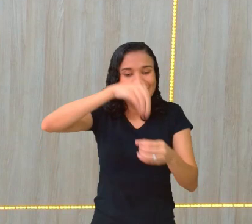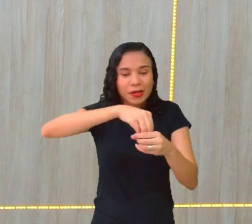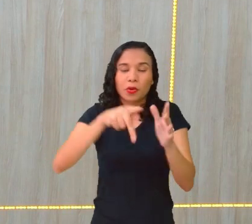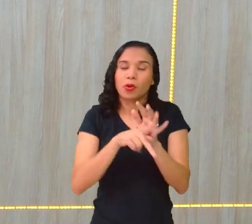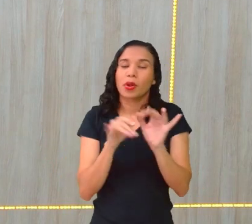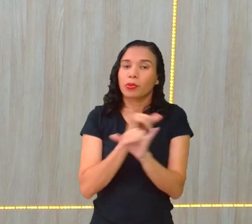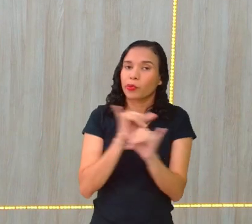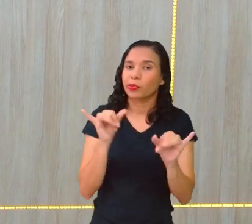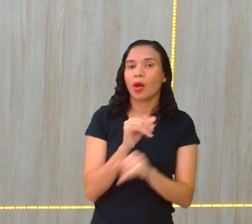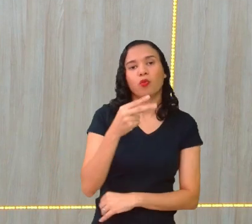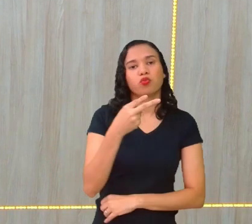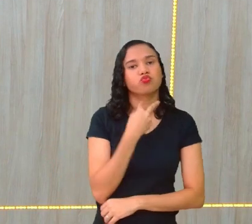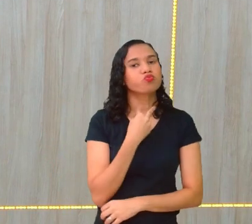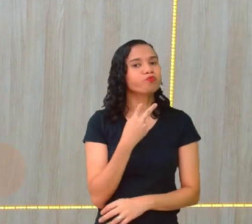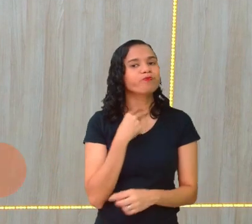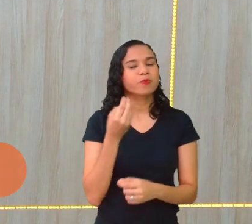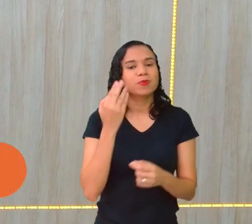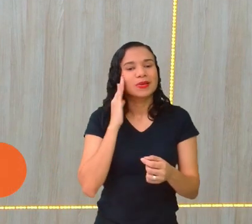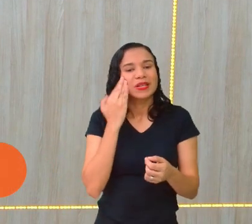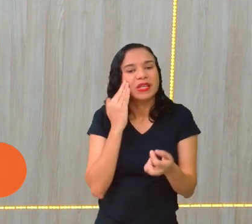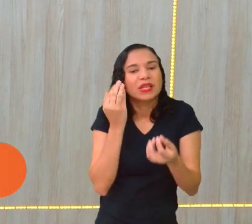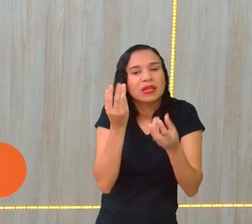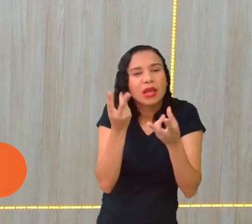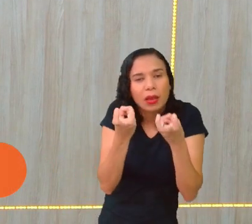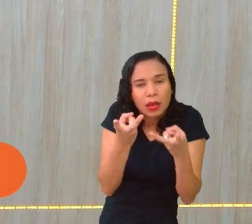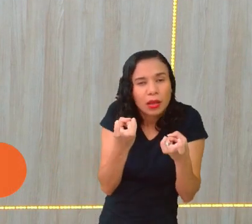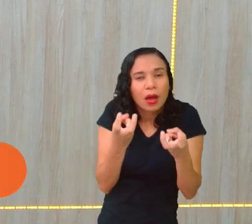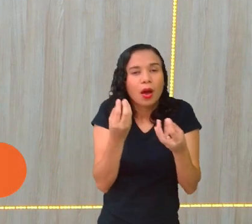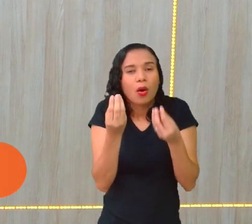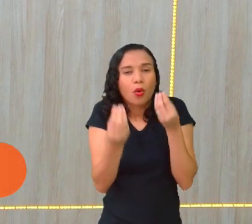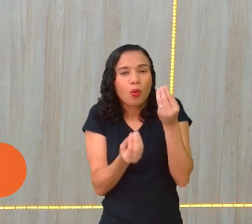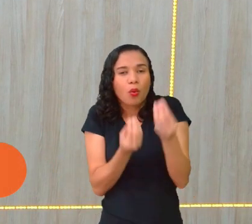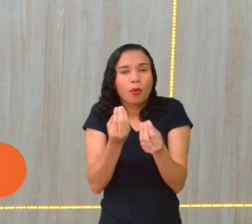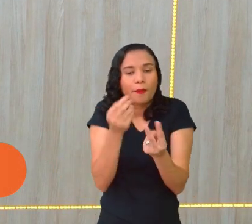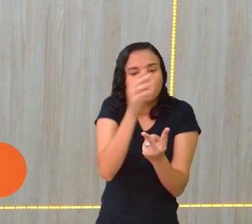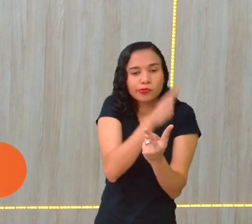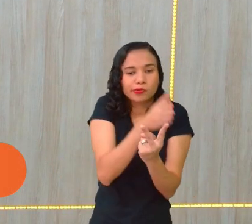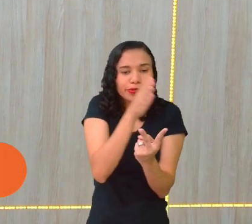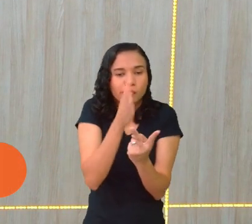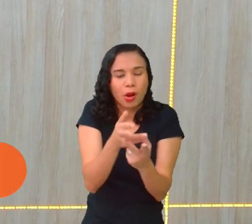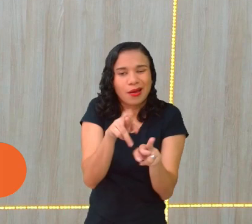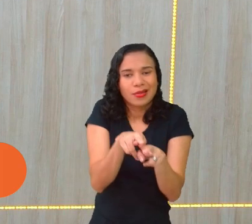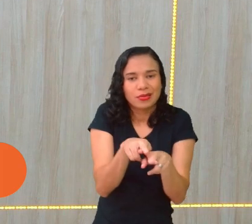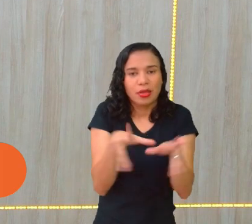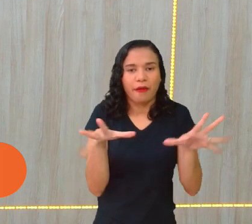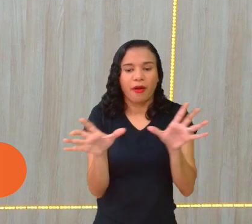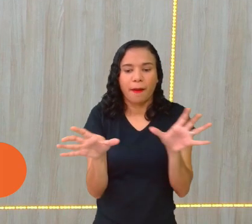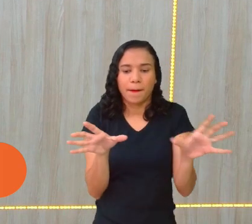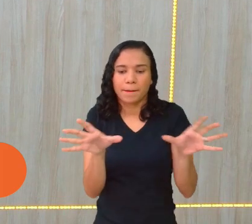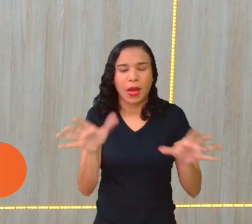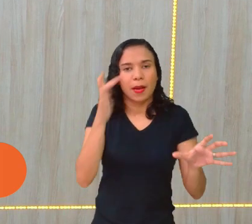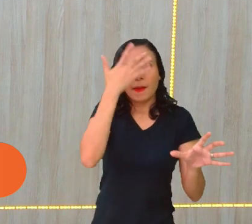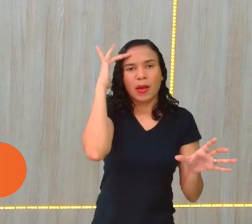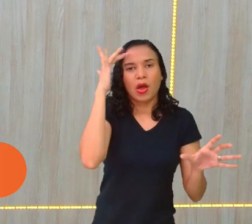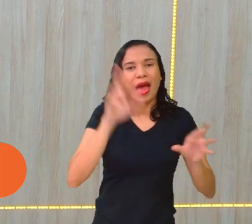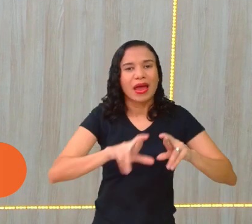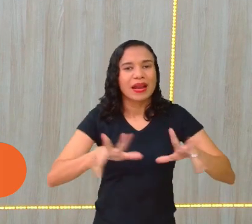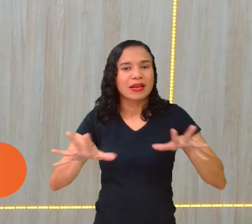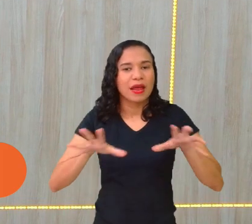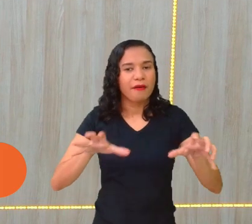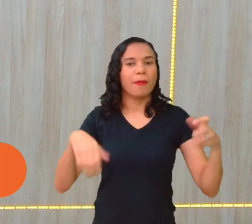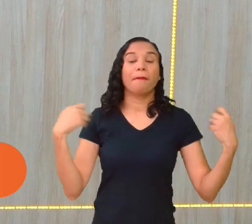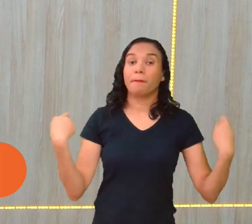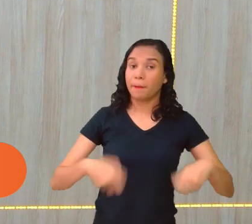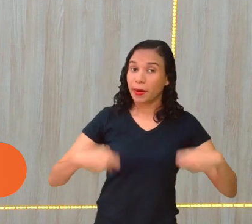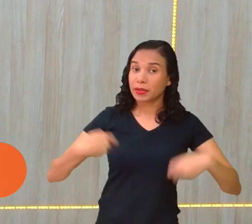ela não pode ser interpretada de duas formas diferentes por pessoas diferentes. Ela